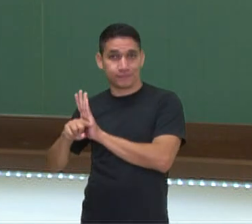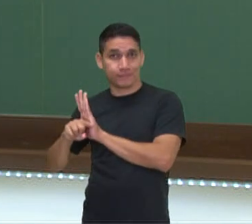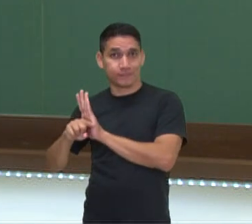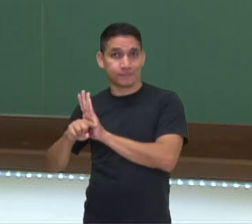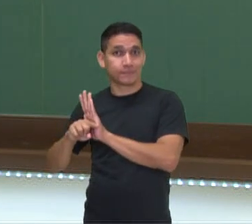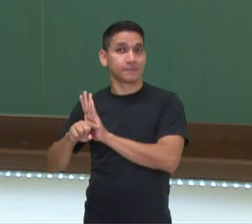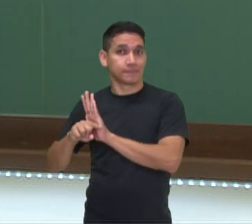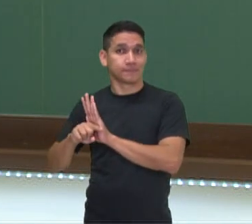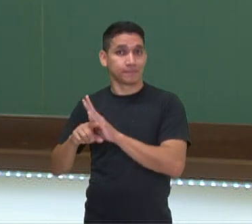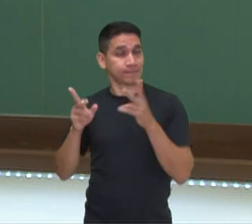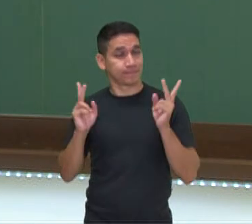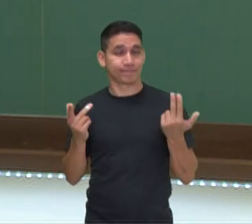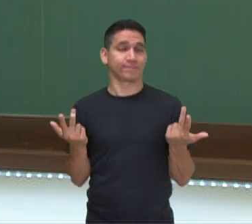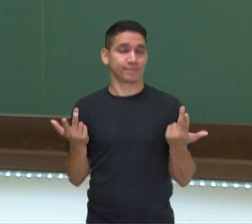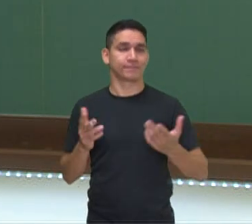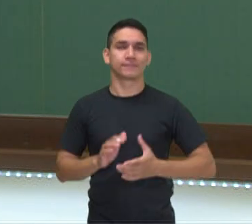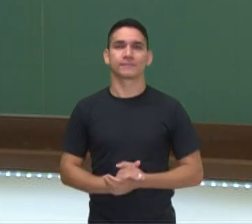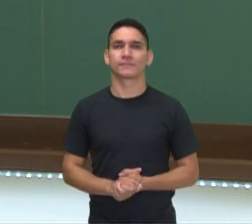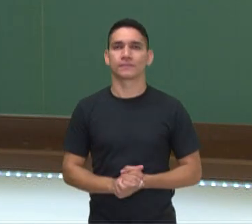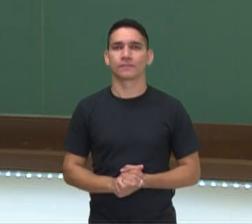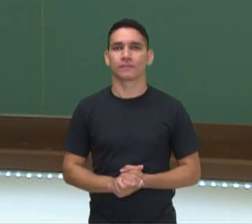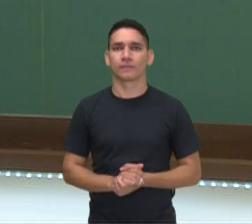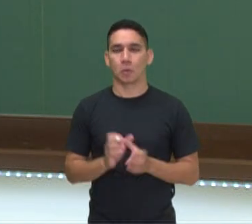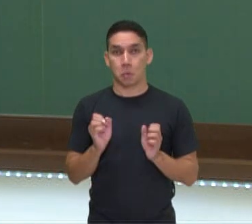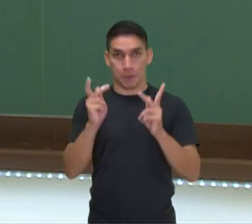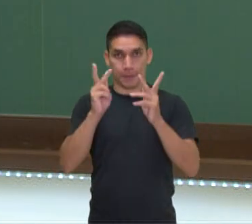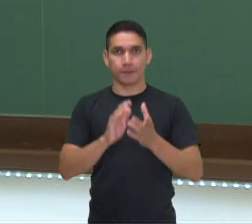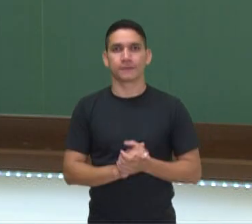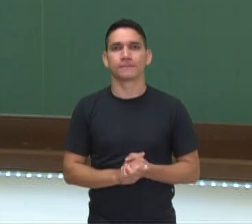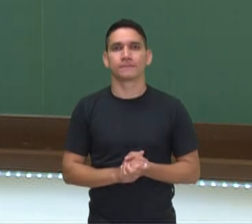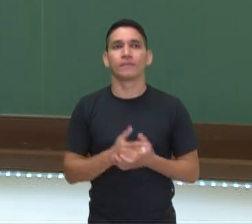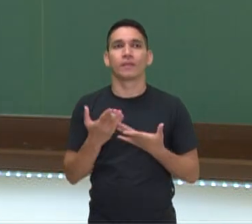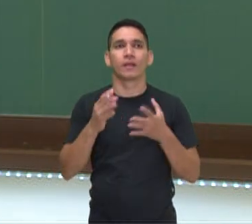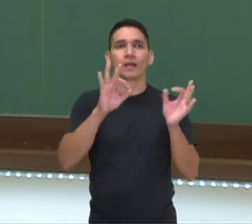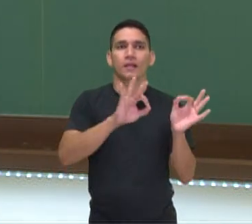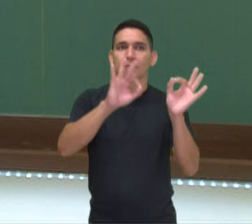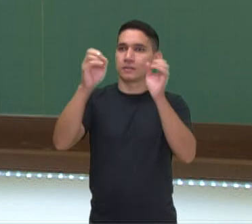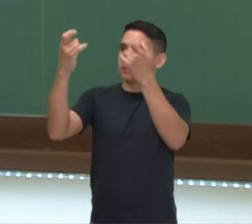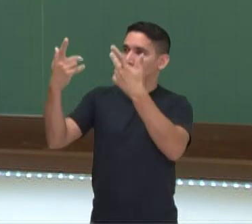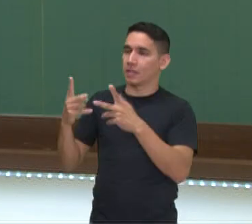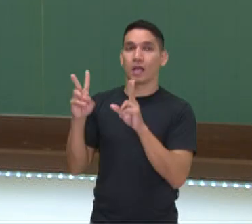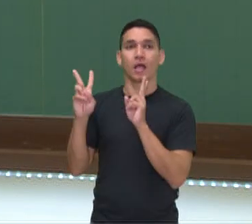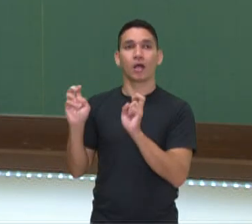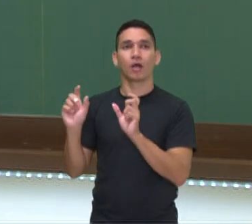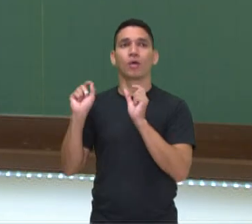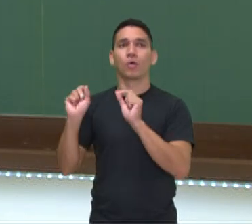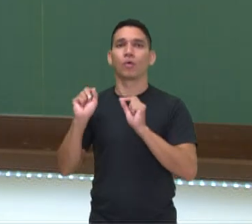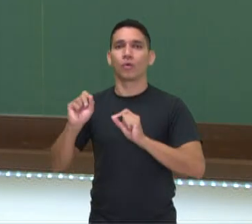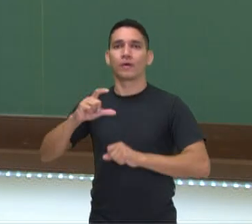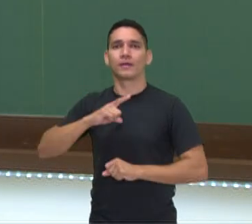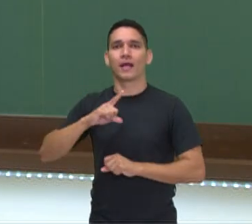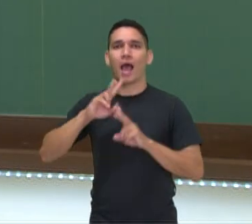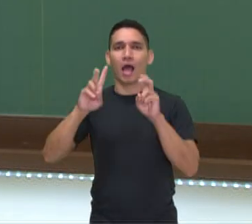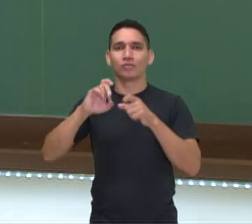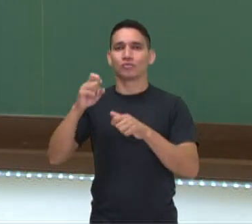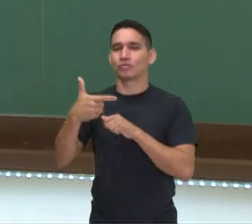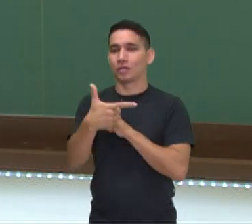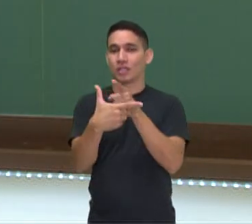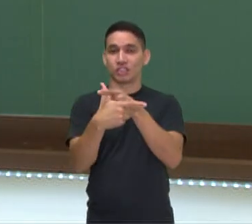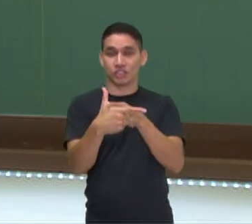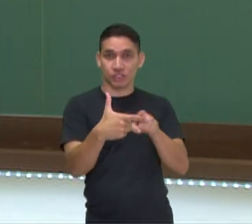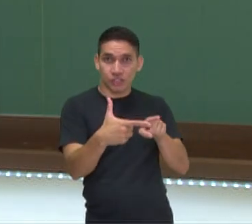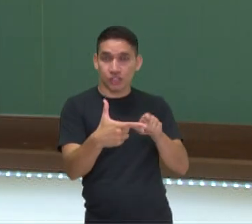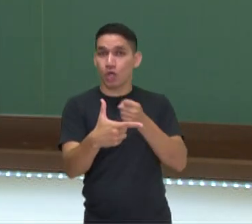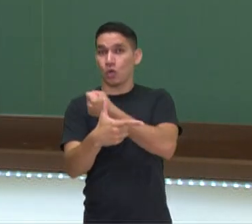apresentando pontuações negativas, ok? Neste vídeo, nós falamos sobre a divisão